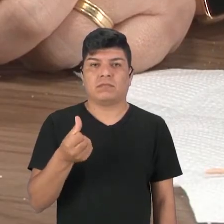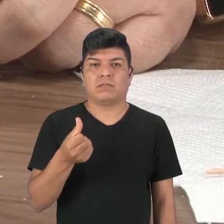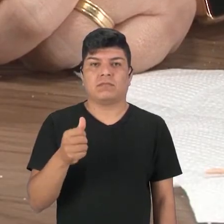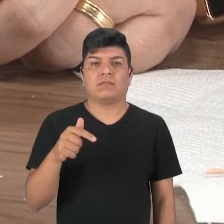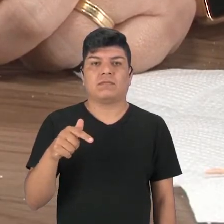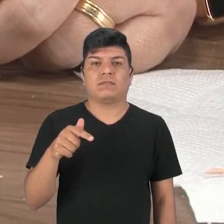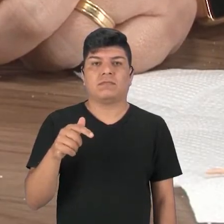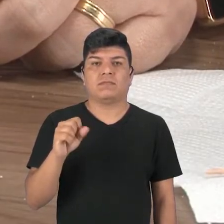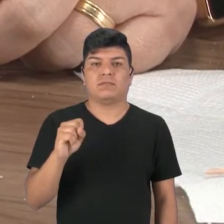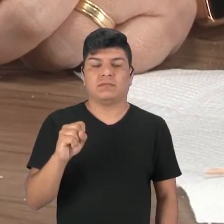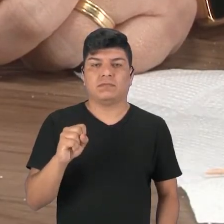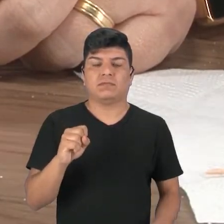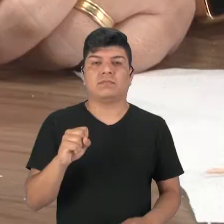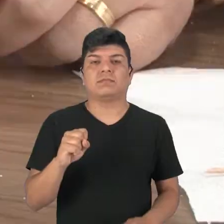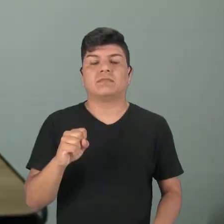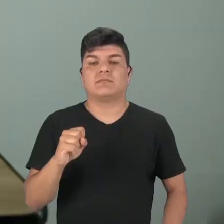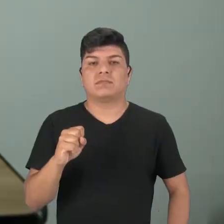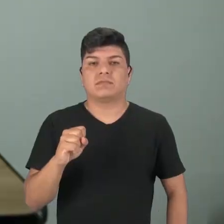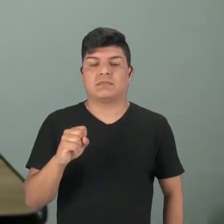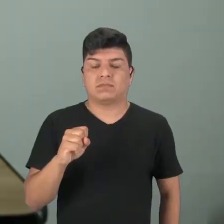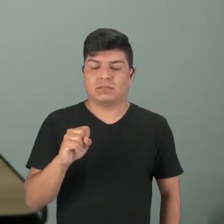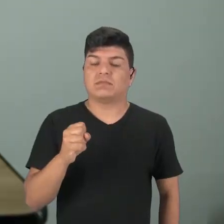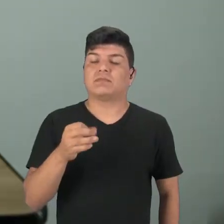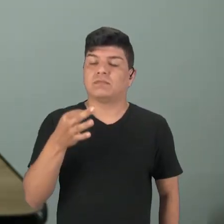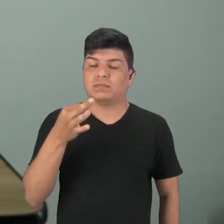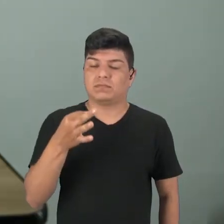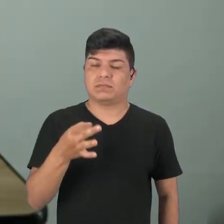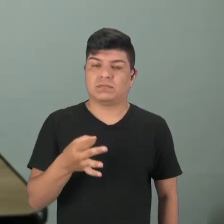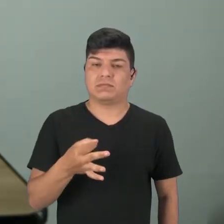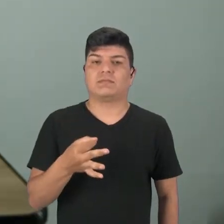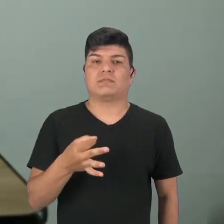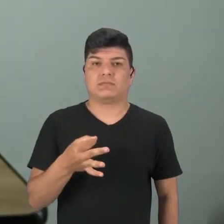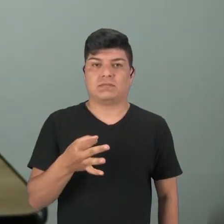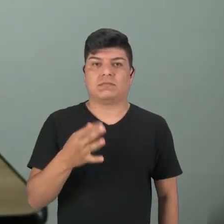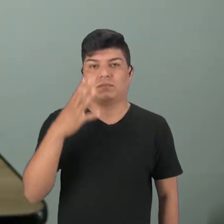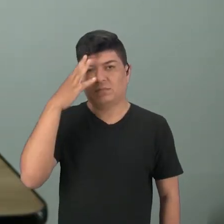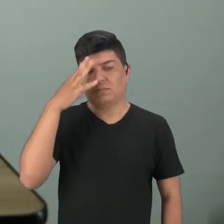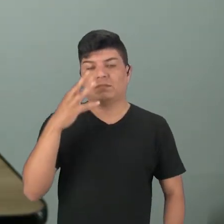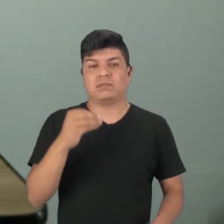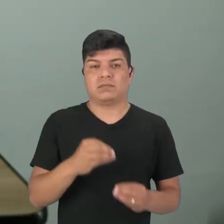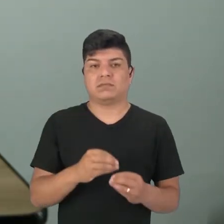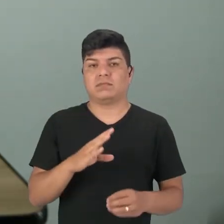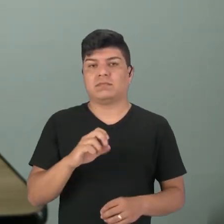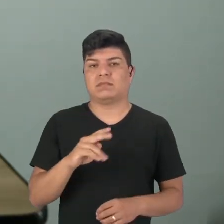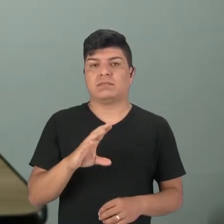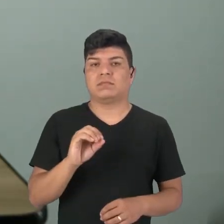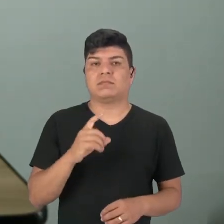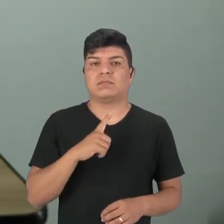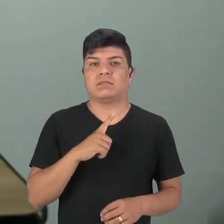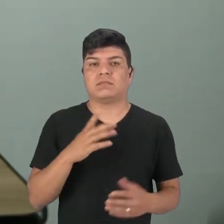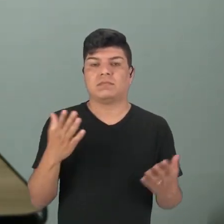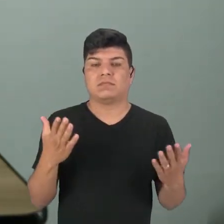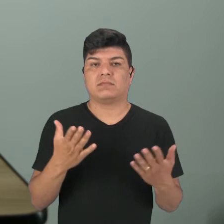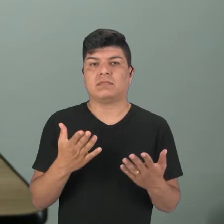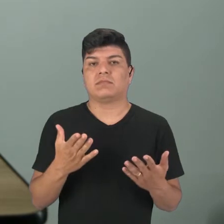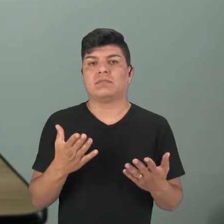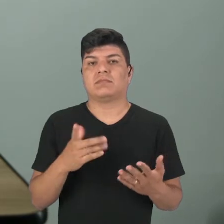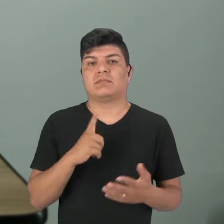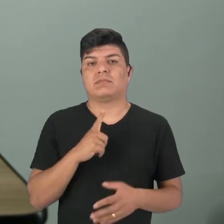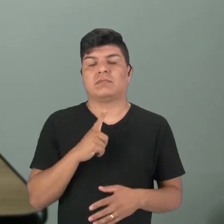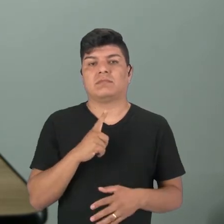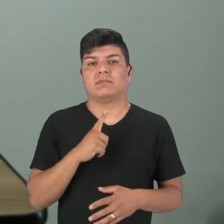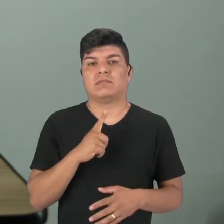5, 6, 7, 8. Certinho, então, nós sabemos que o cubo agora, né, ele